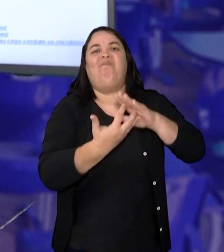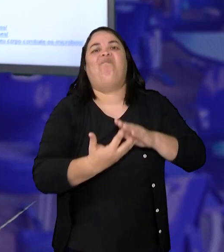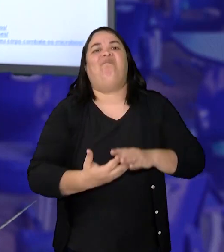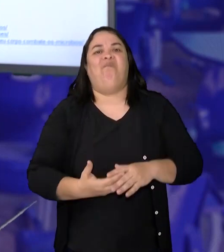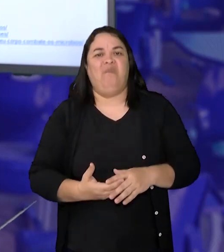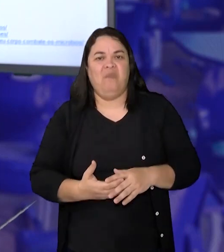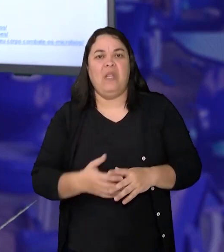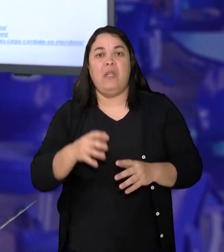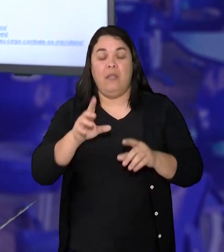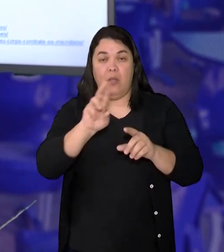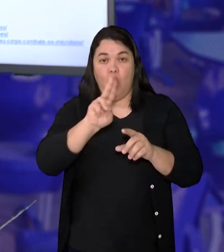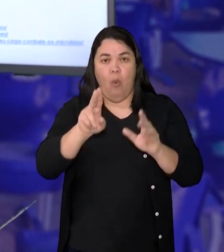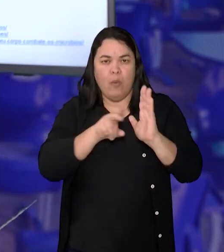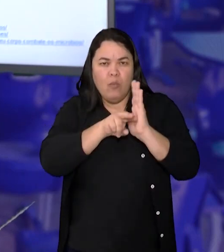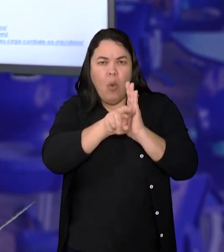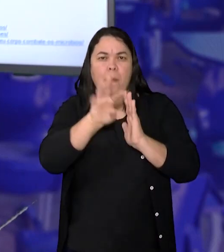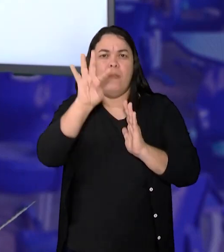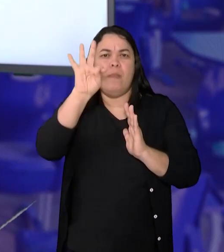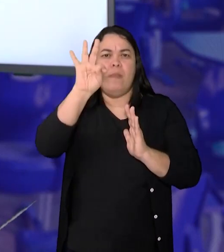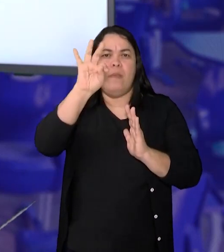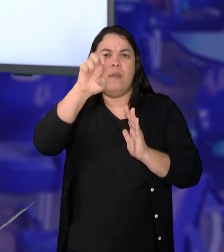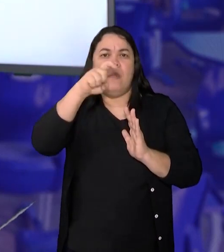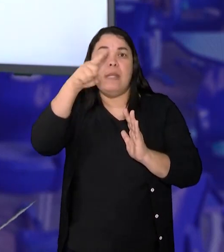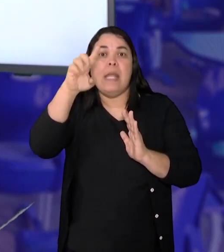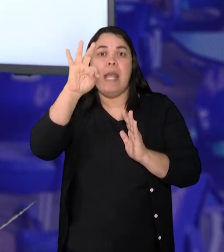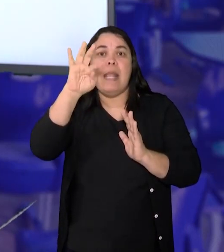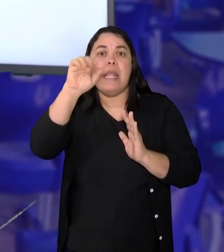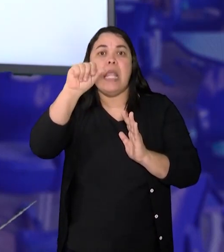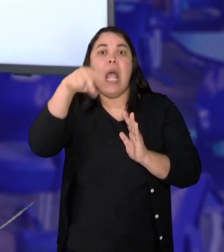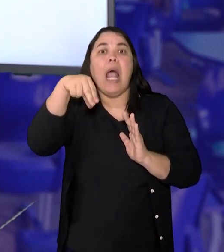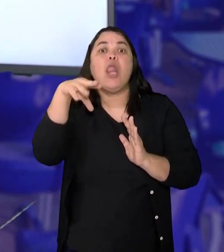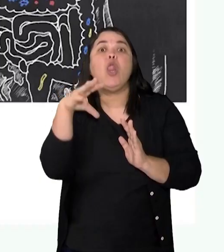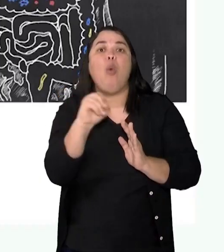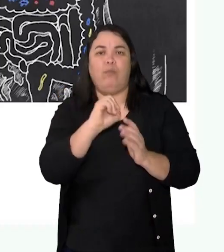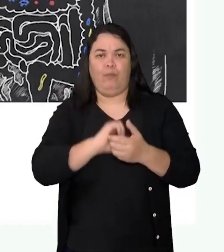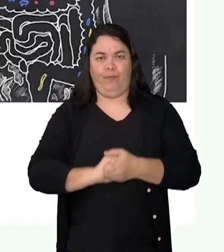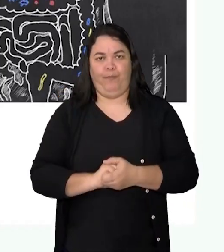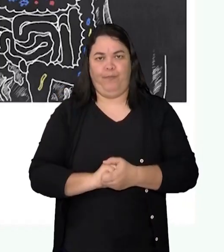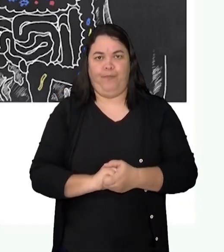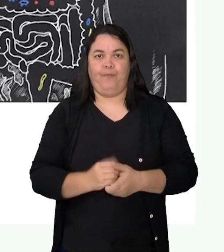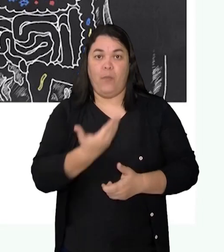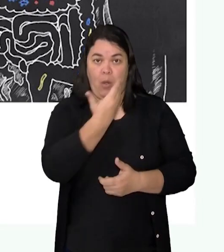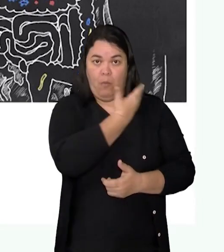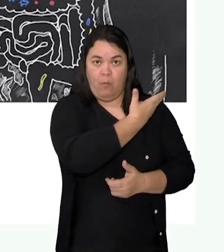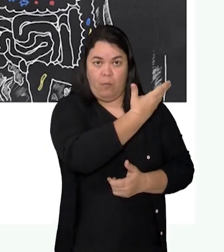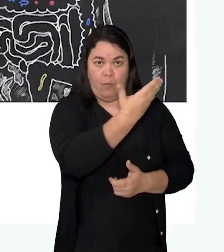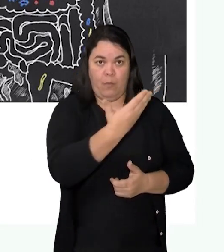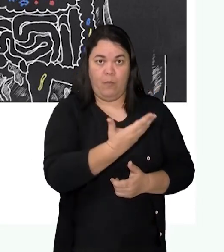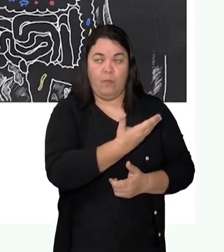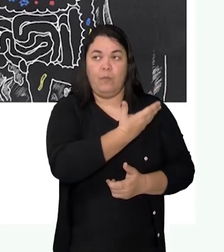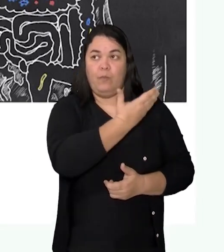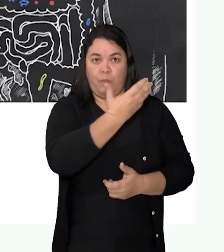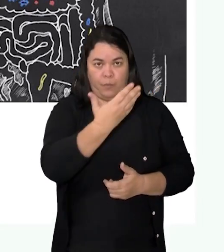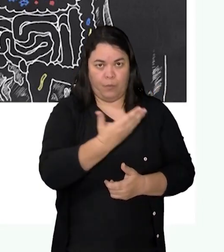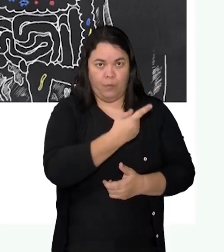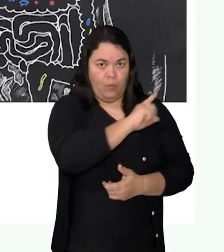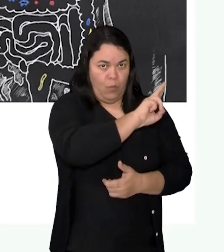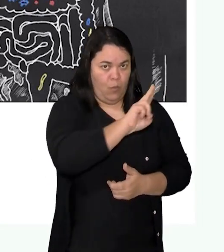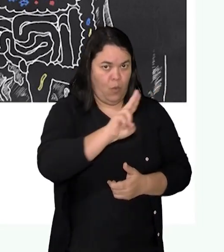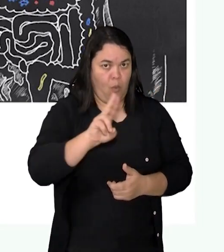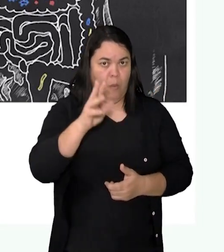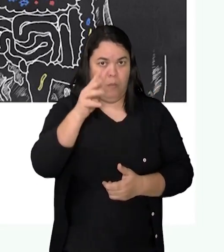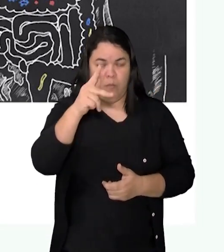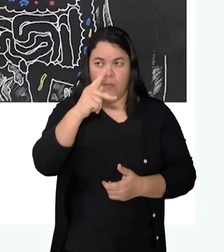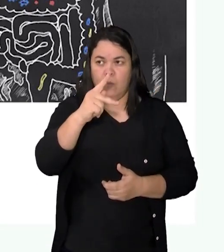o tétano, tá bom? Vamos lá continuar? Aí, ó, como eu falei para vocês, eu tenho os micróbios